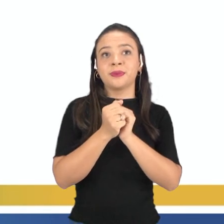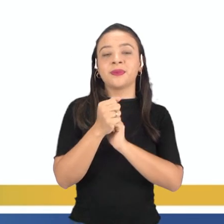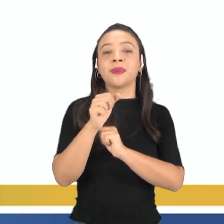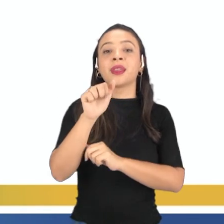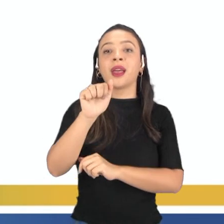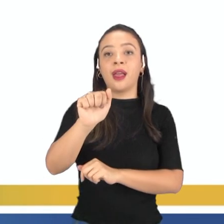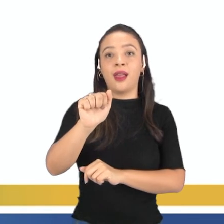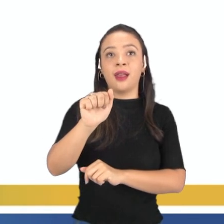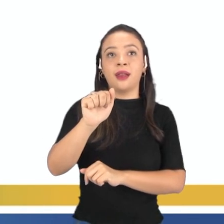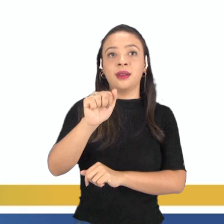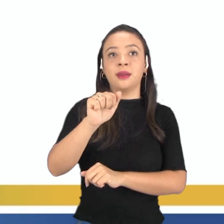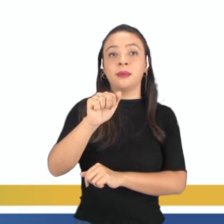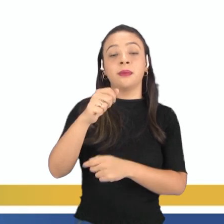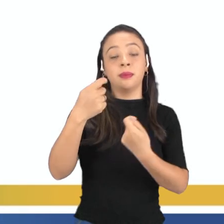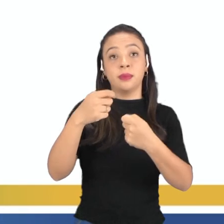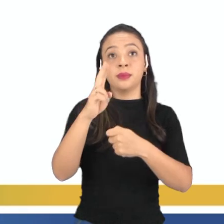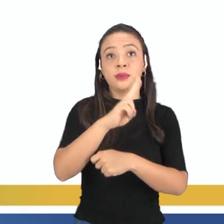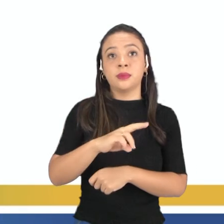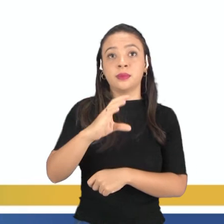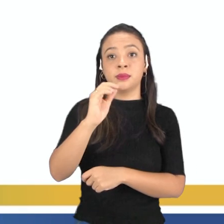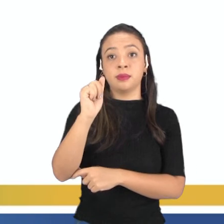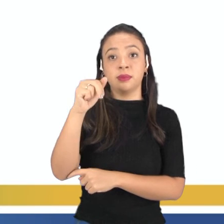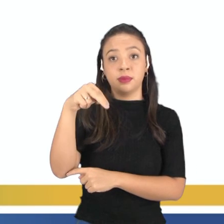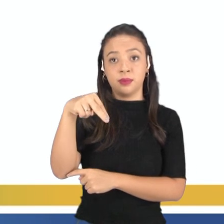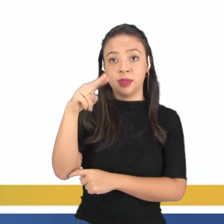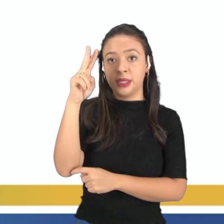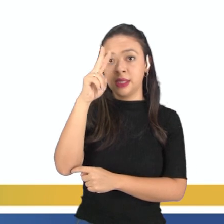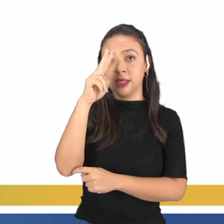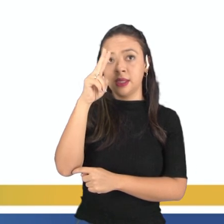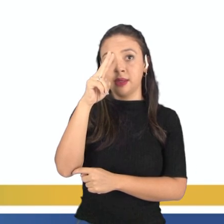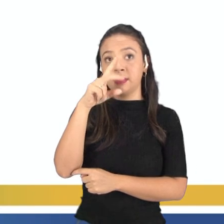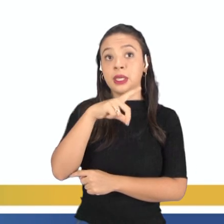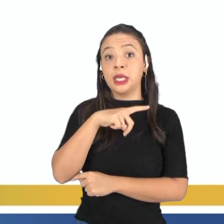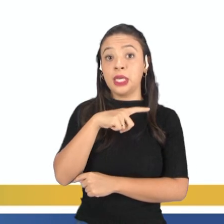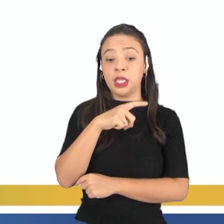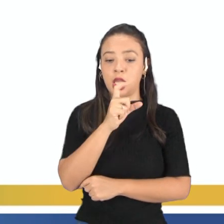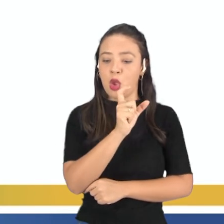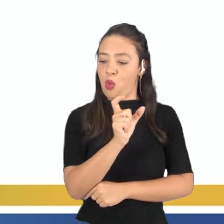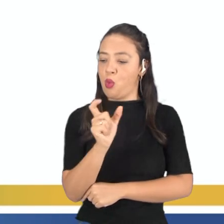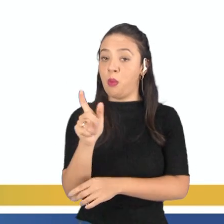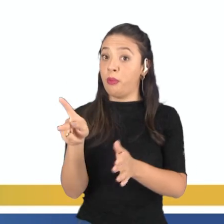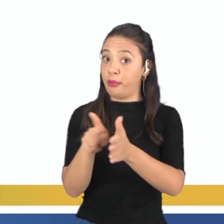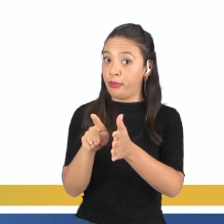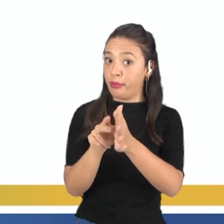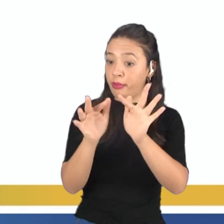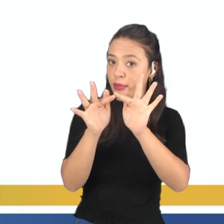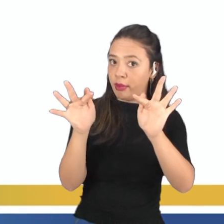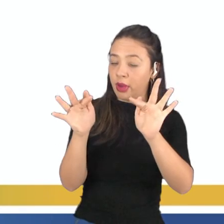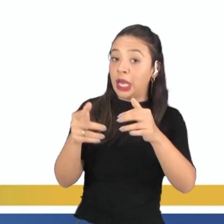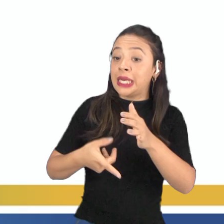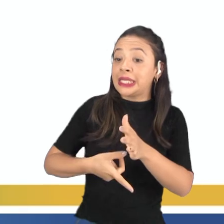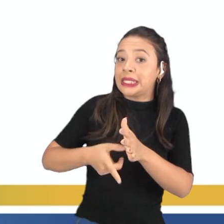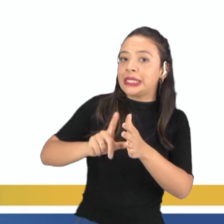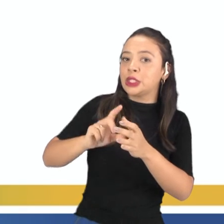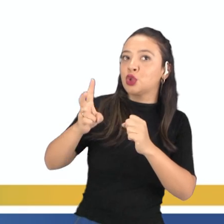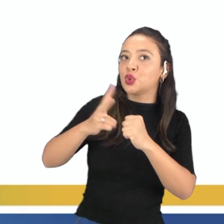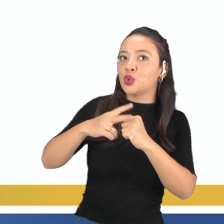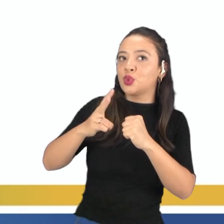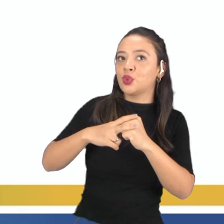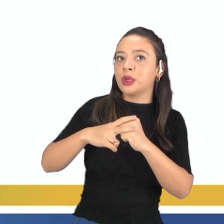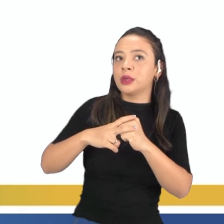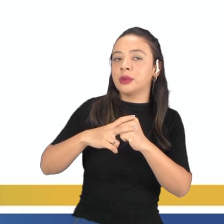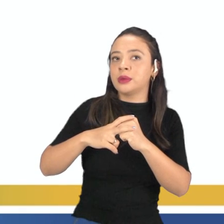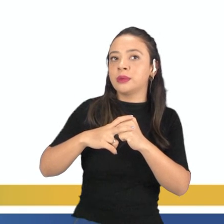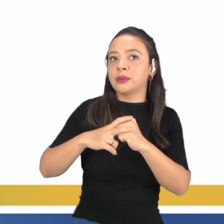nós precisávamos usar o can, e lembrem-se que eles têm lugar correto para vir na frase, então ele vai vir antes do verbo. She can